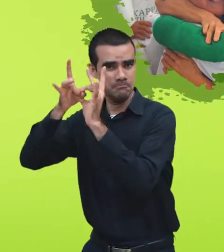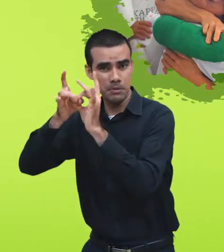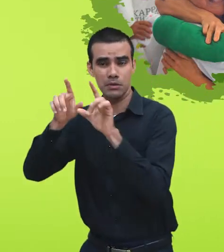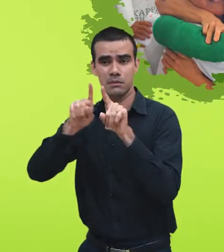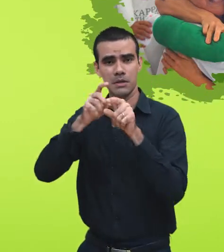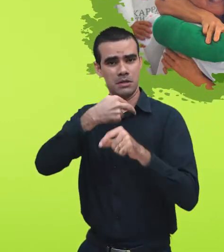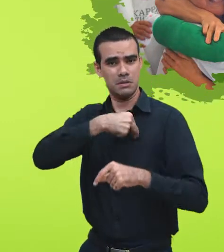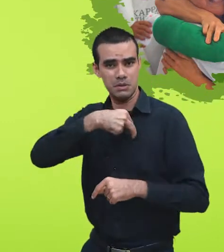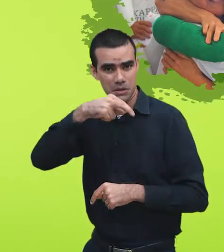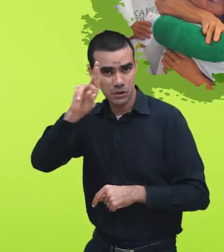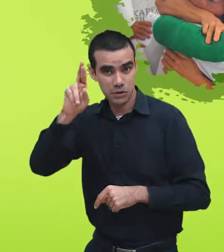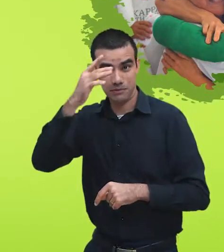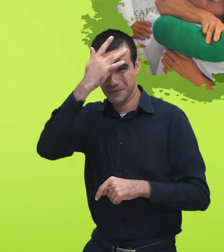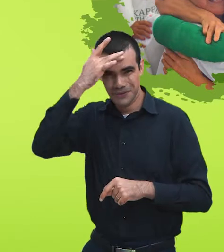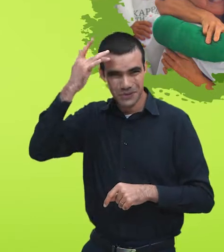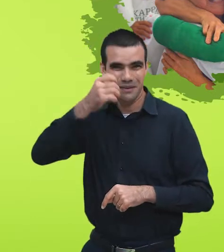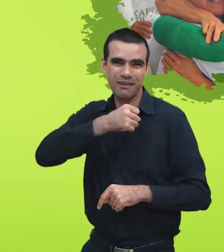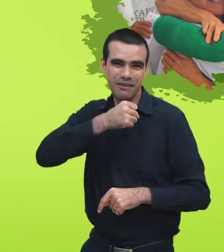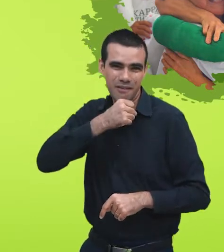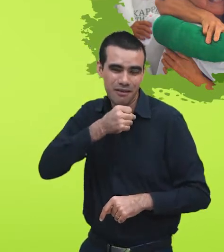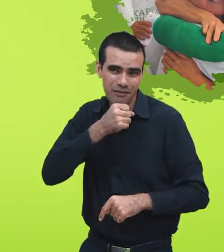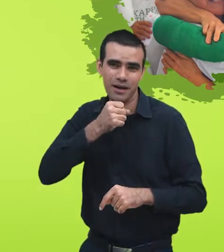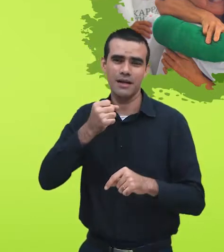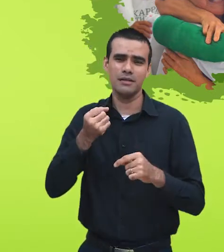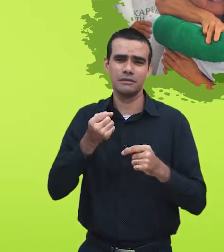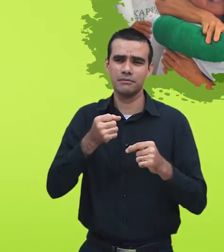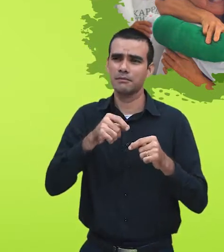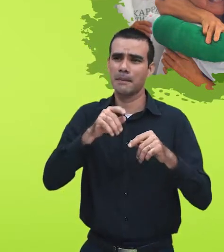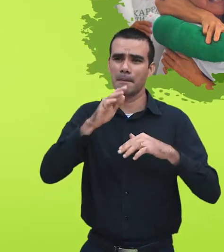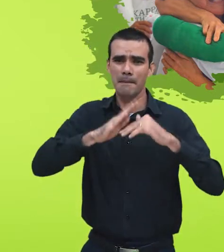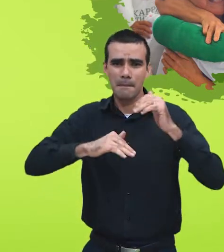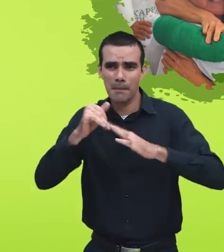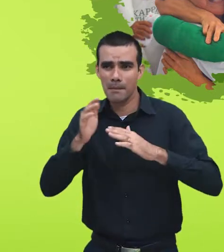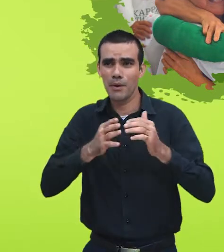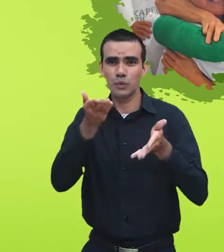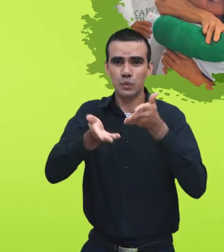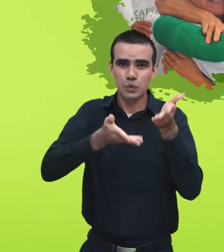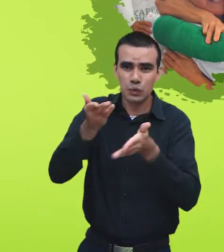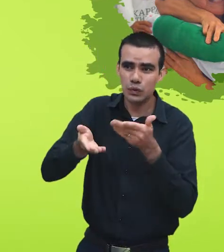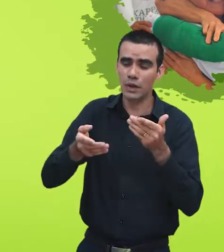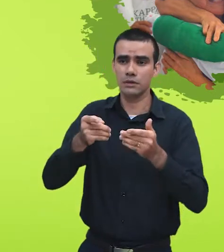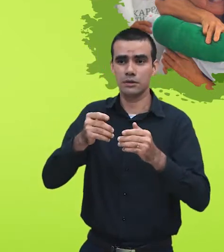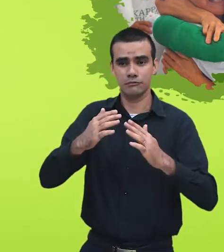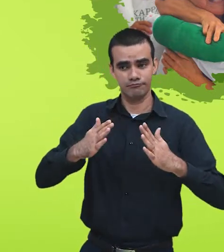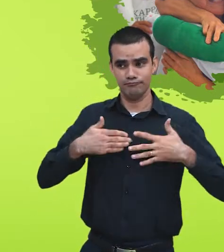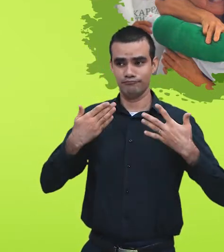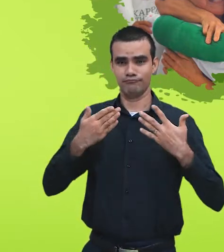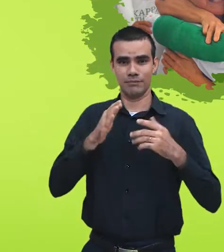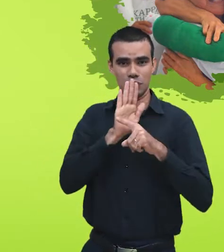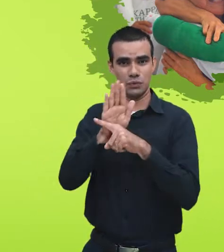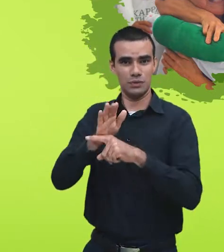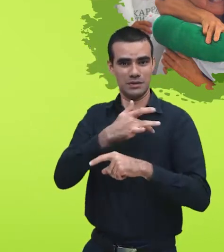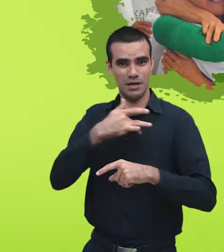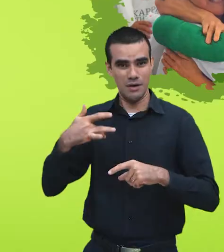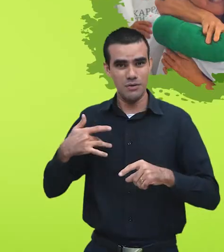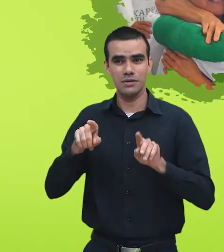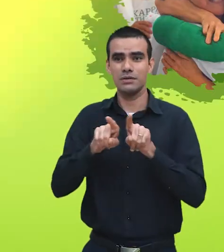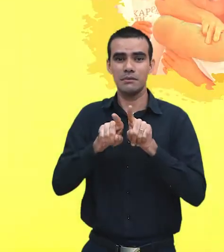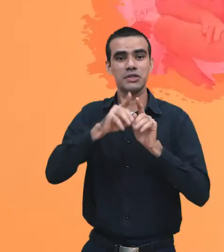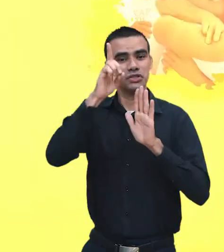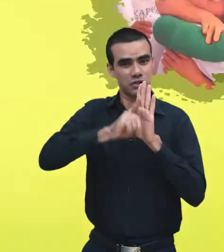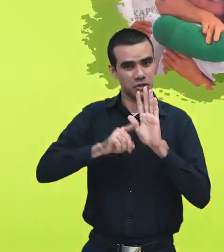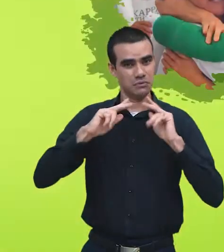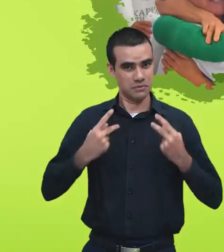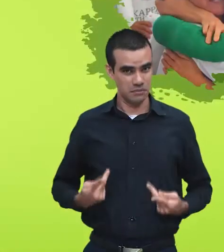da religiosidade para a pessoa idosa na perspectiva do cuidado, do impacto sobre a saúde e como questão de direitos